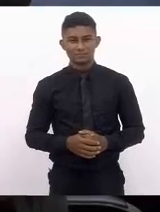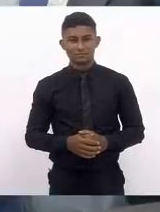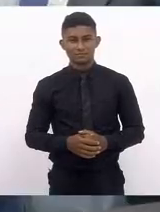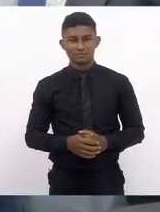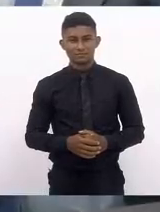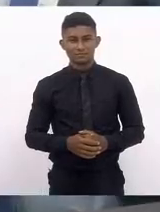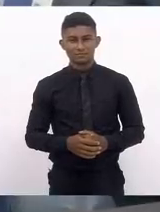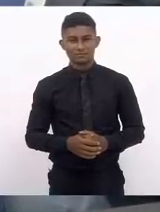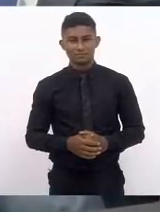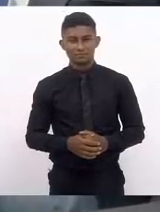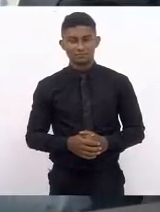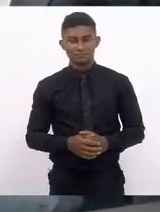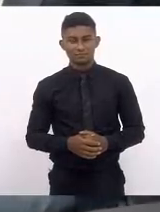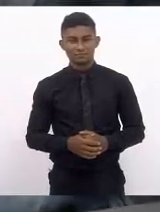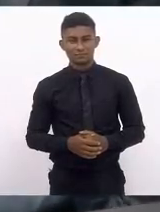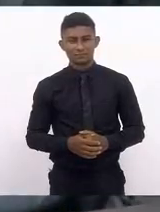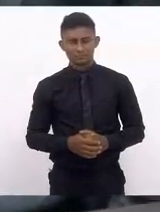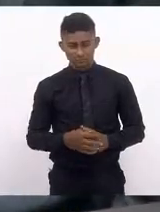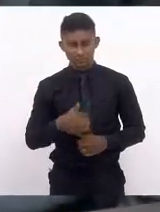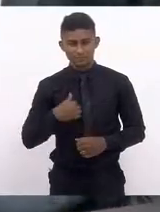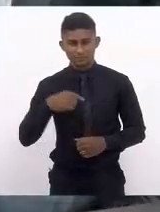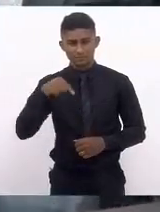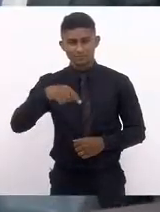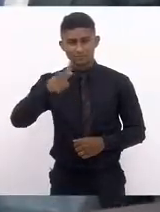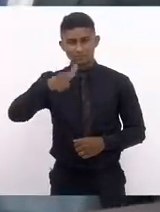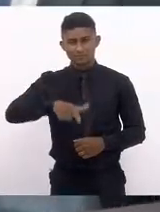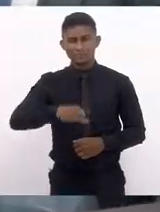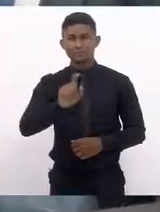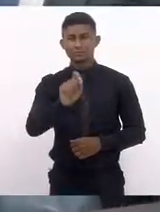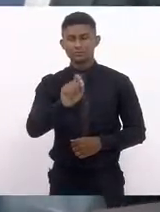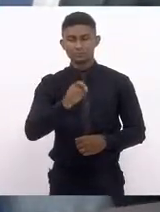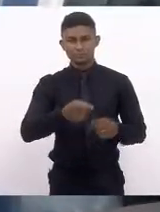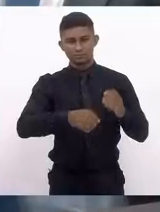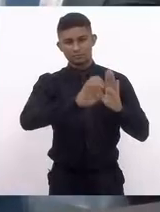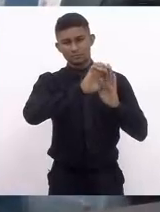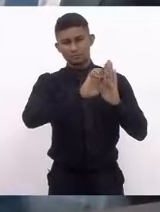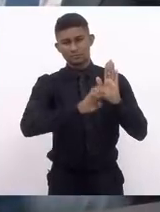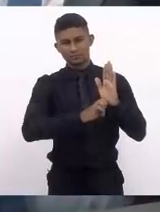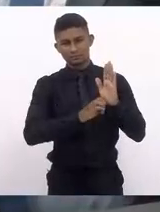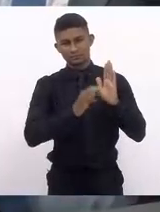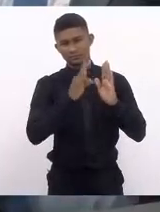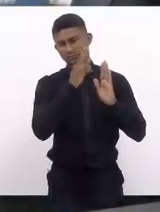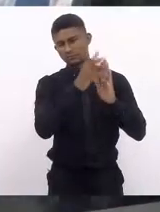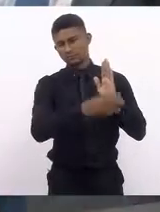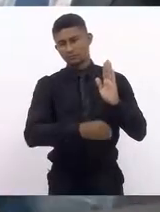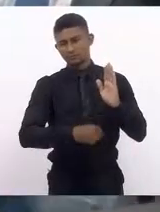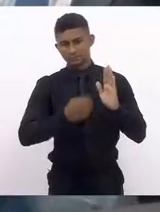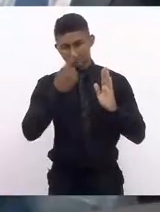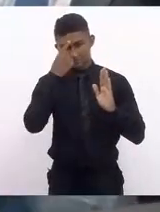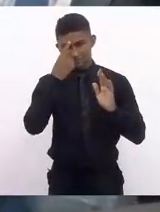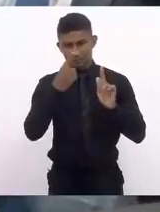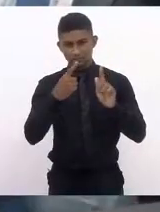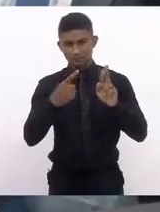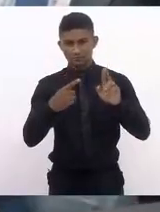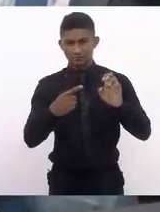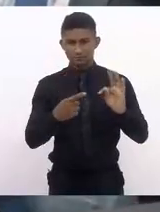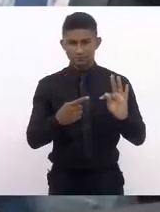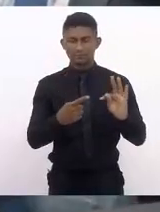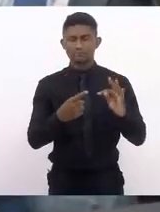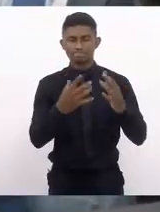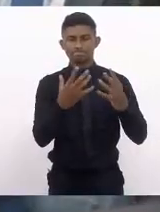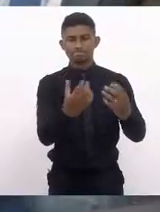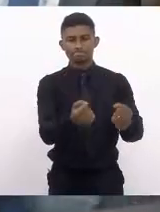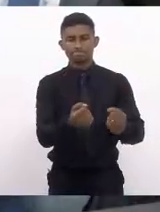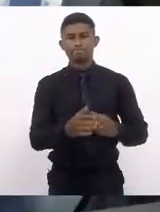o seu presente eu queria mais uma vez dizer que todas as emendas que falam da Gretchen foram acolhidas